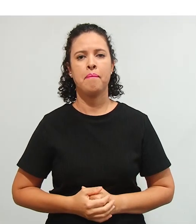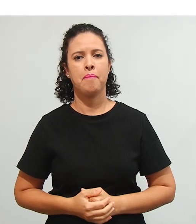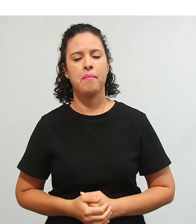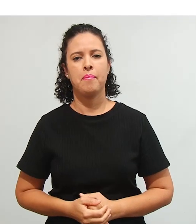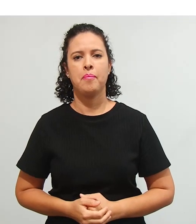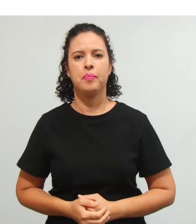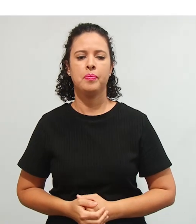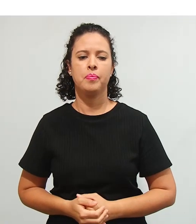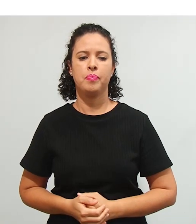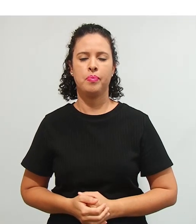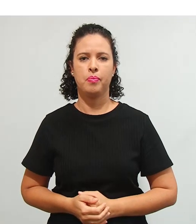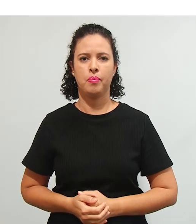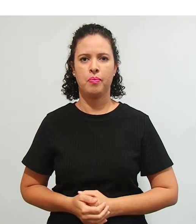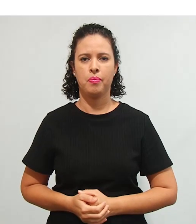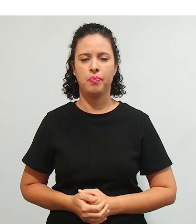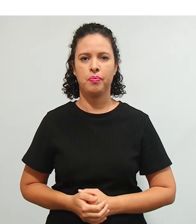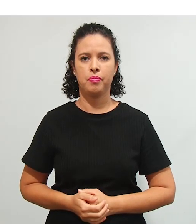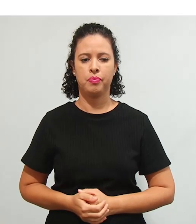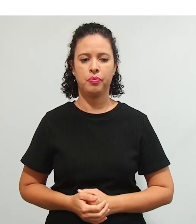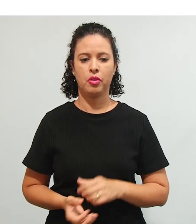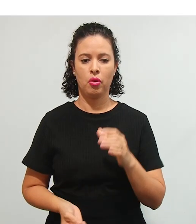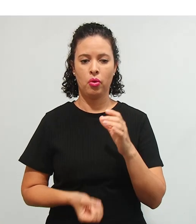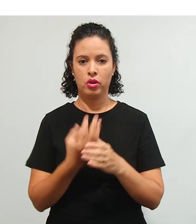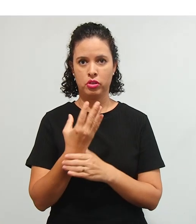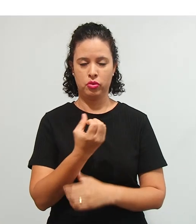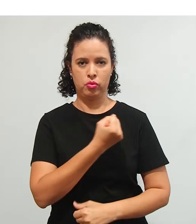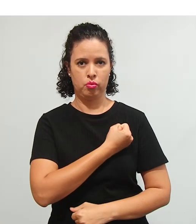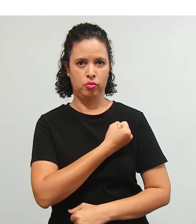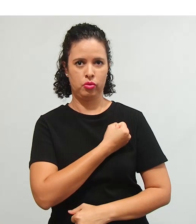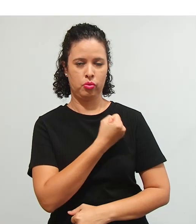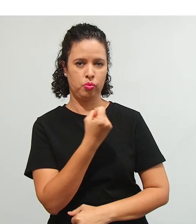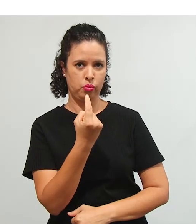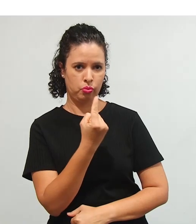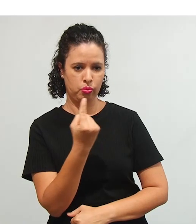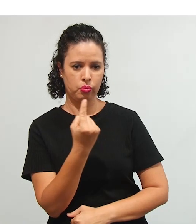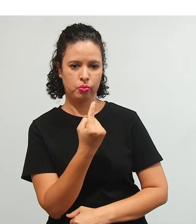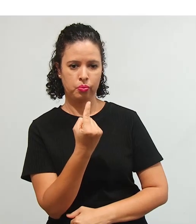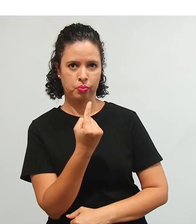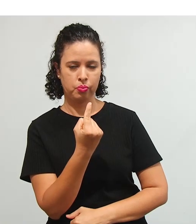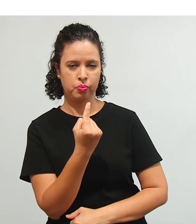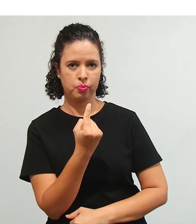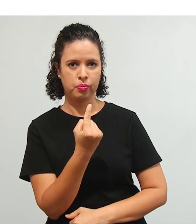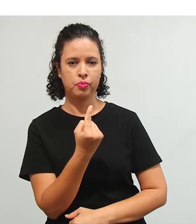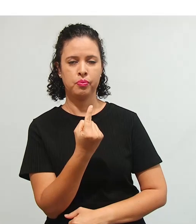bom? Então, a origem é 1.